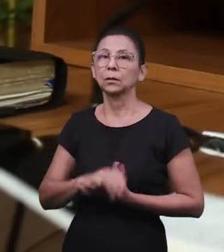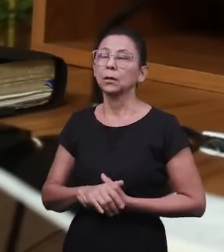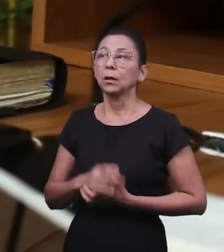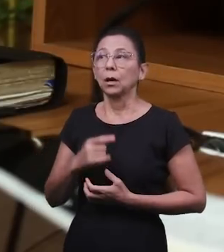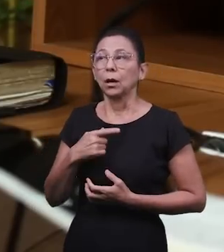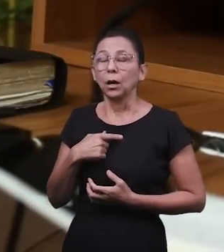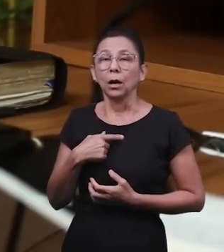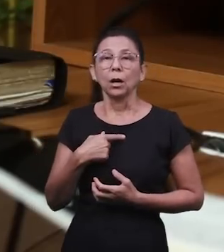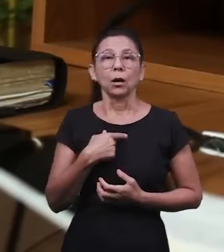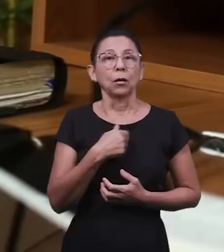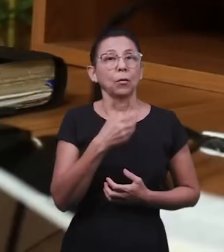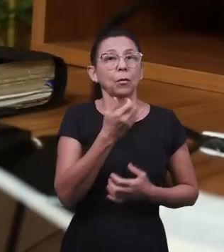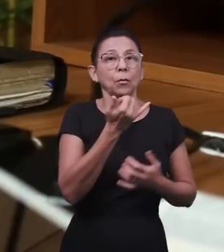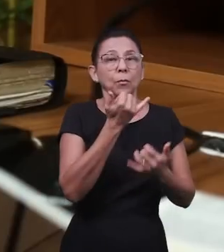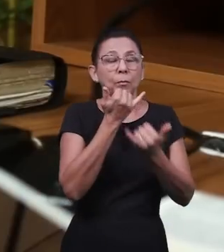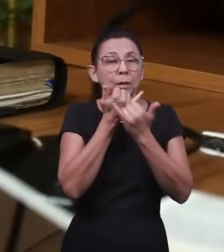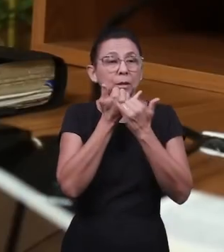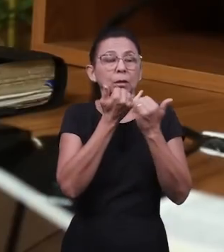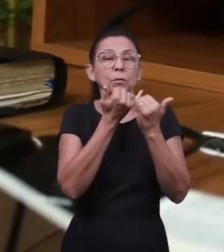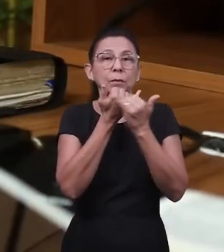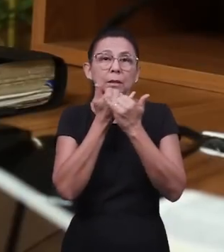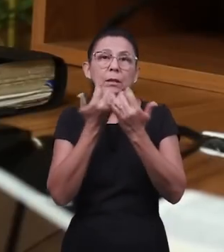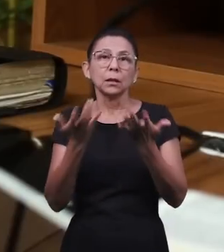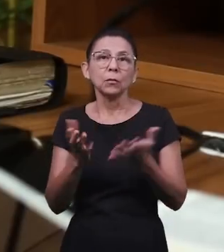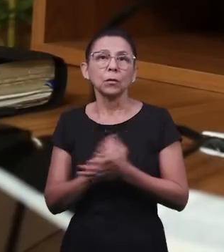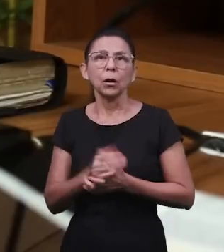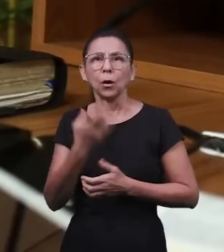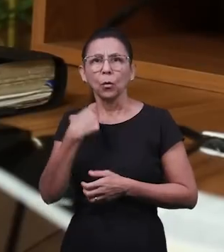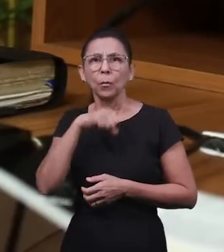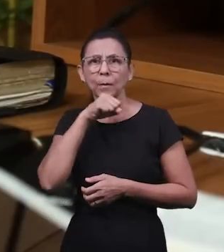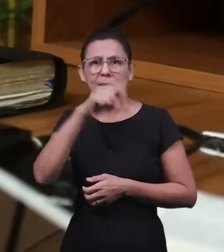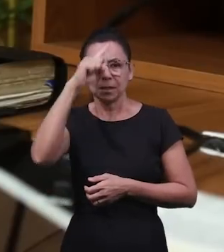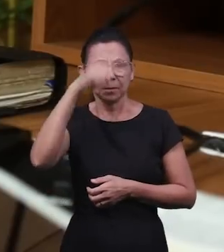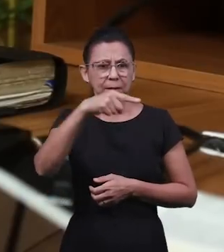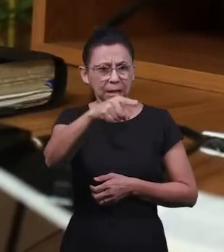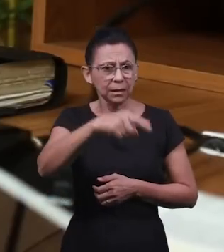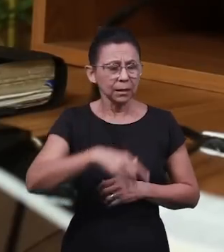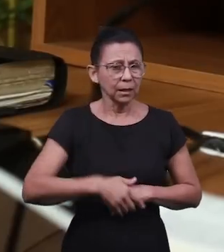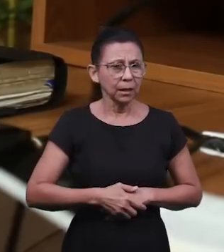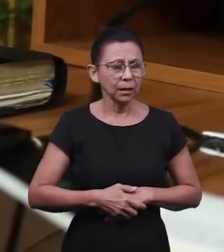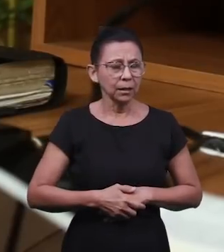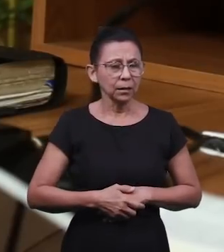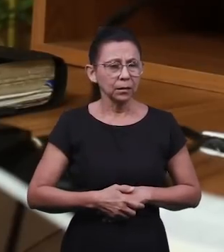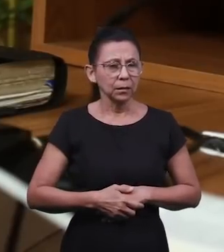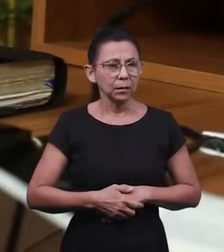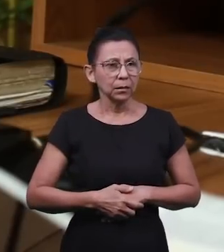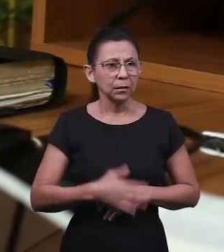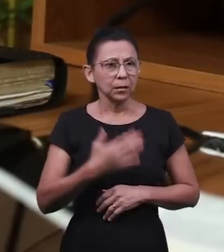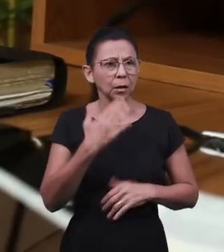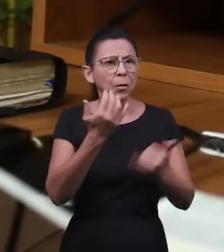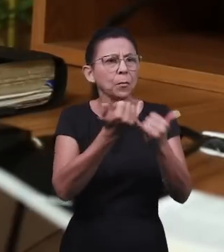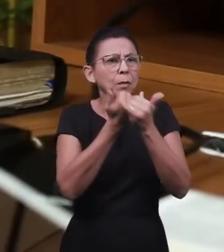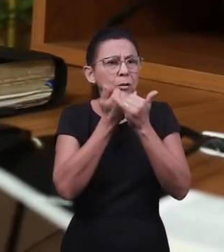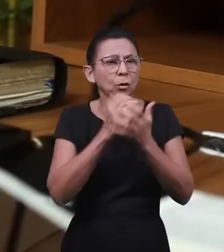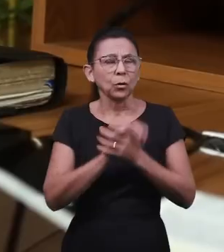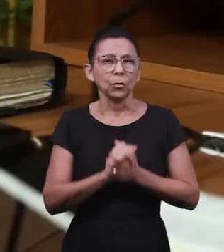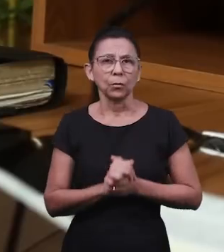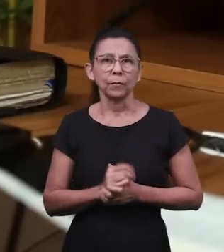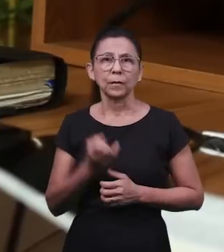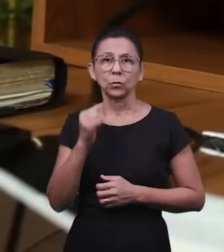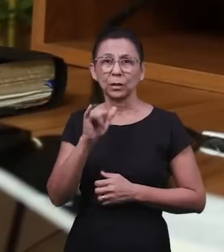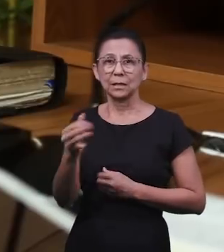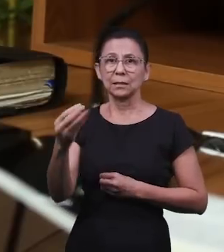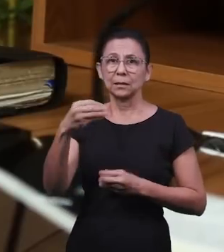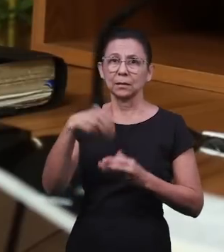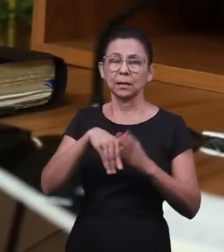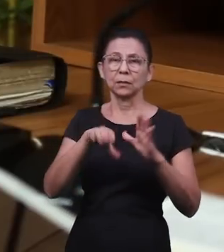pede perdão lá, falando tal, que você errou com ele. O pai tem que fazer isso com os filhos, às vezes. Hein? Agora, se ele errou no particular, na sua casa,